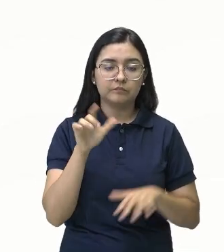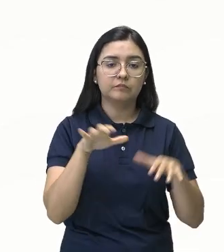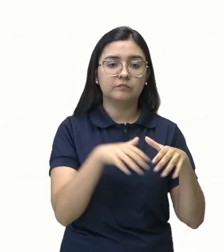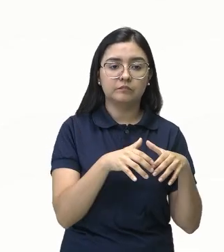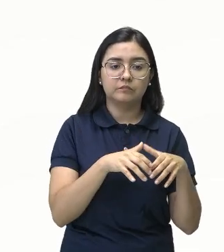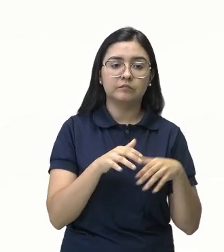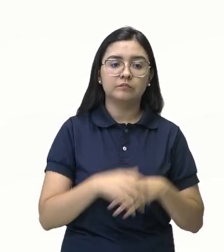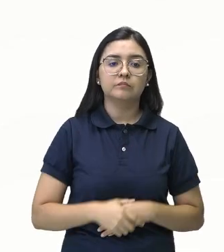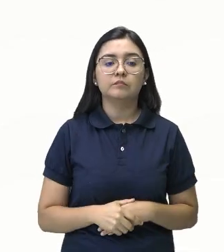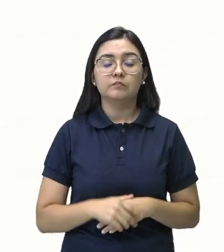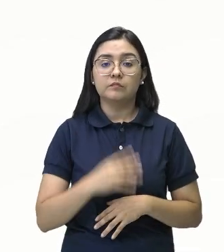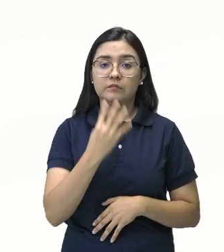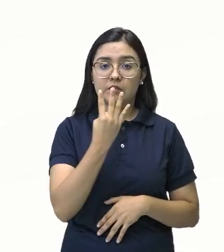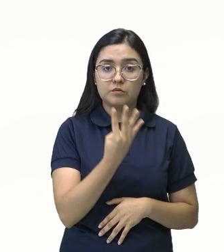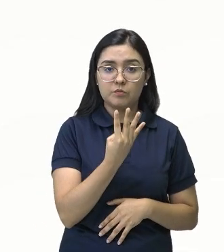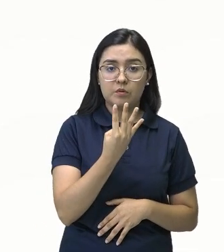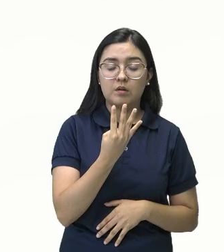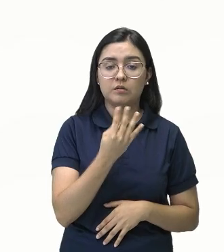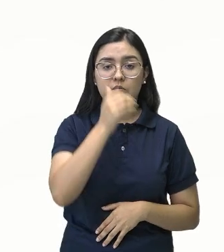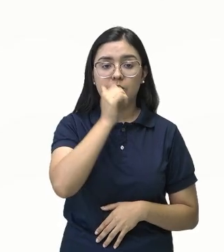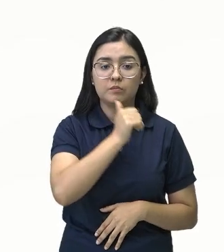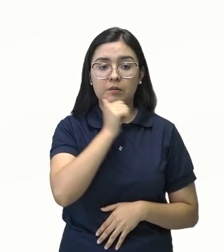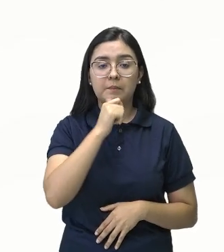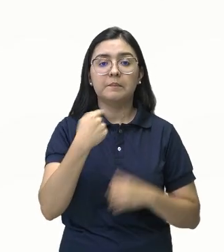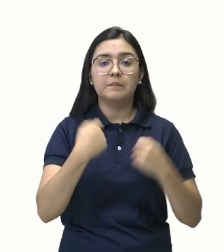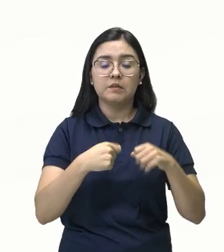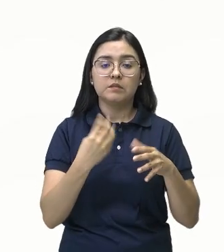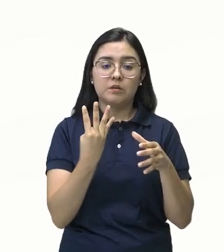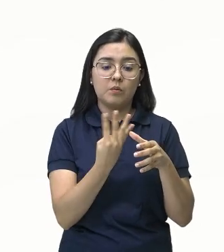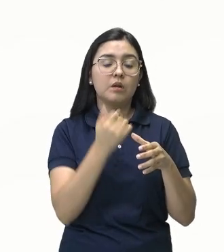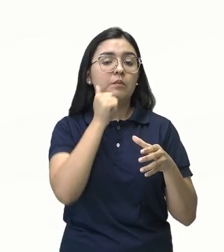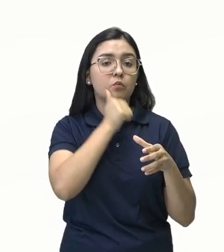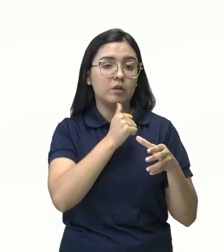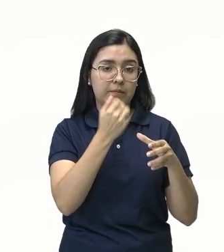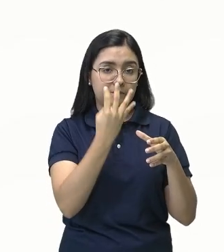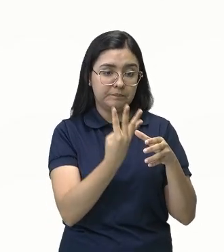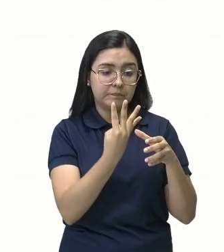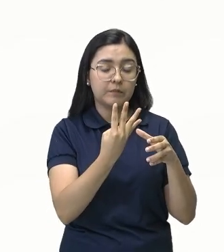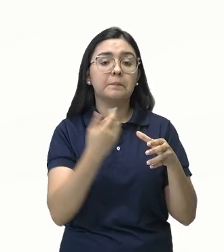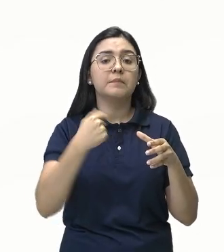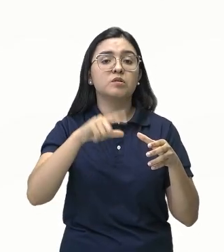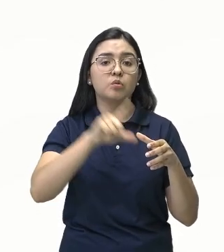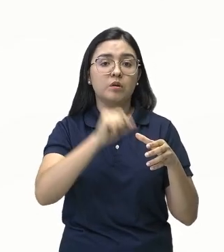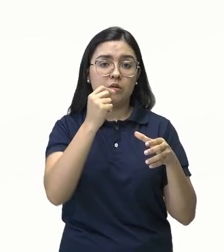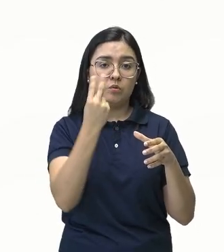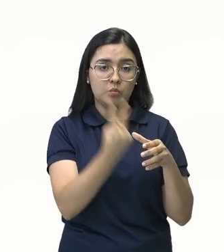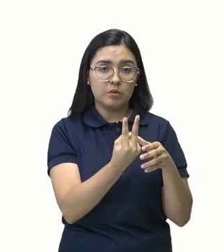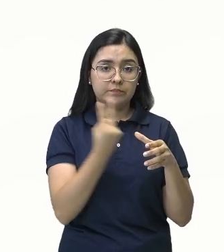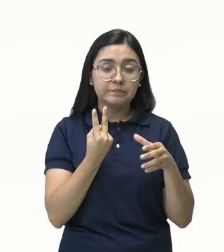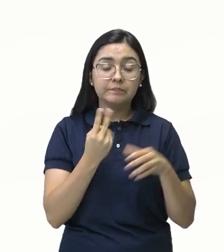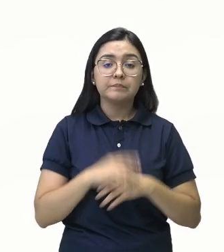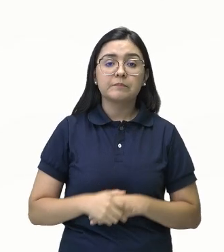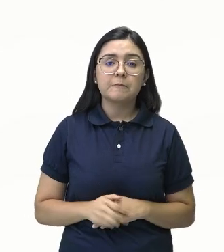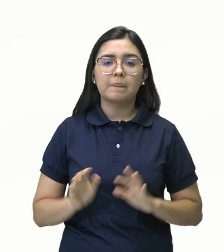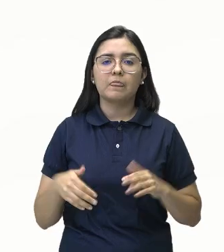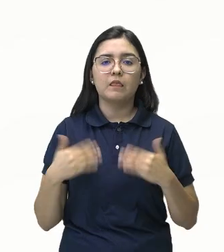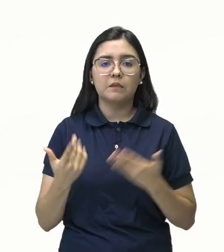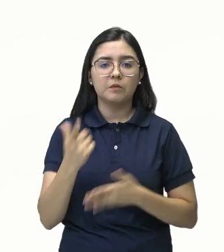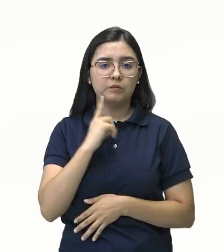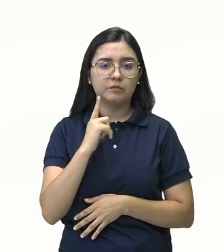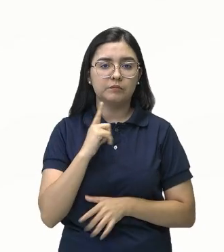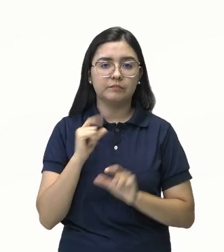Das 4 mulheres possíveis, eu vou ter que selecionar 2. Tá bom? Então, eu